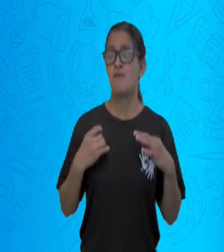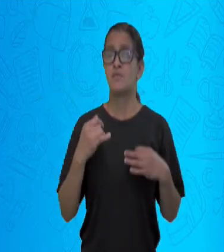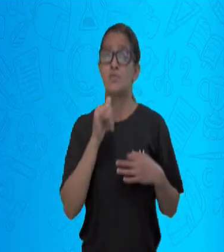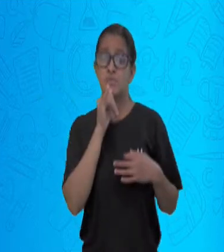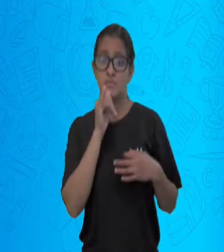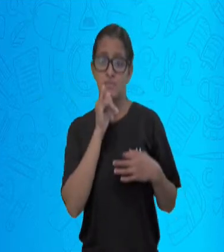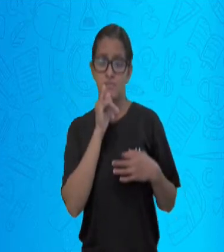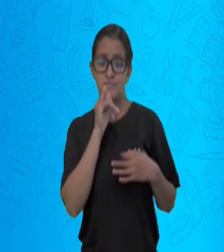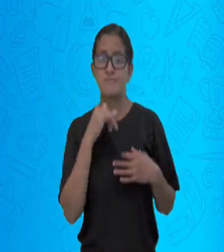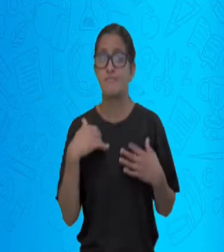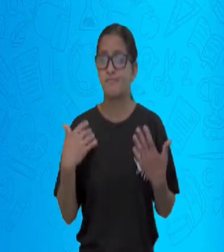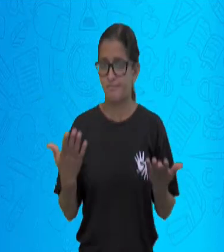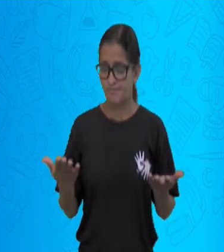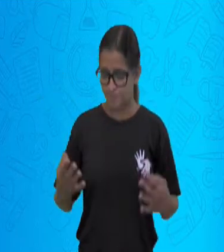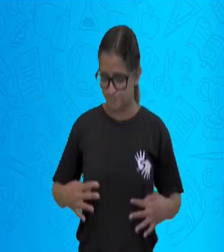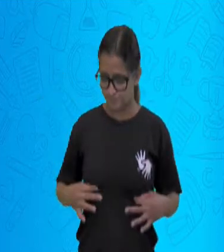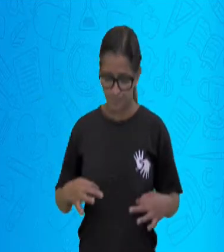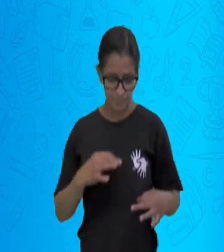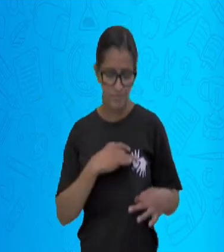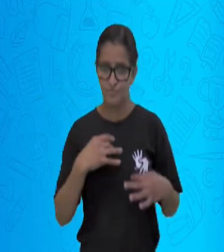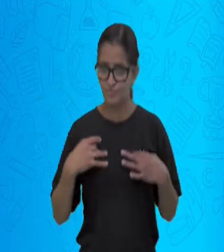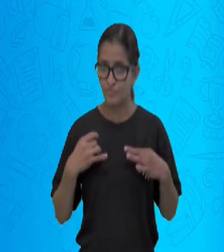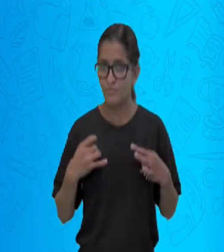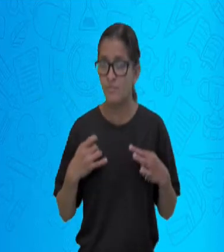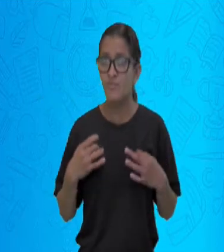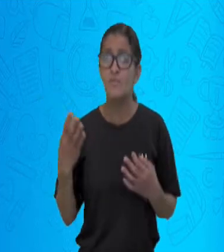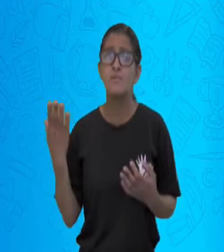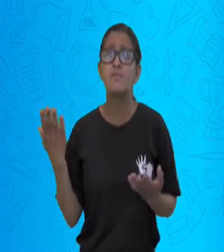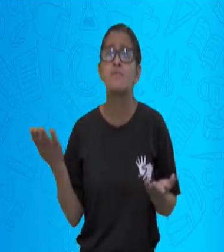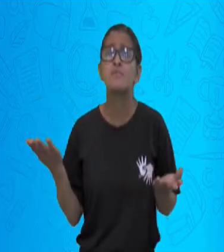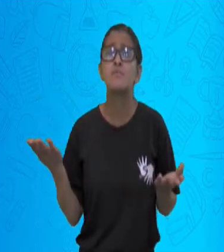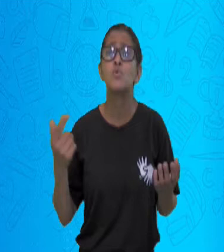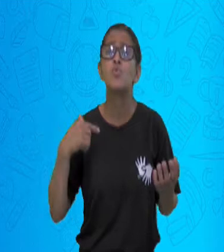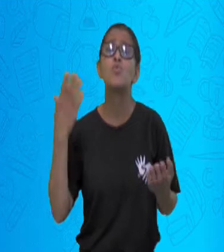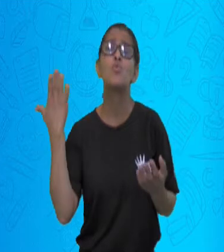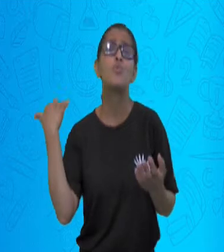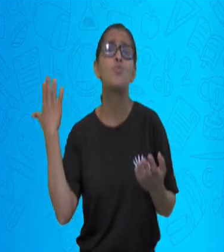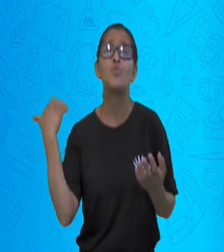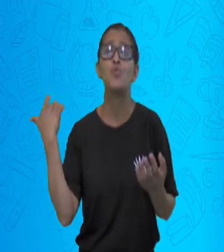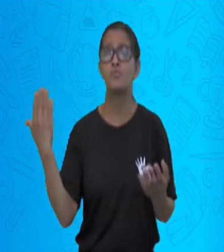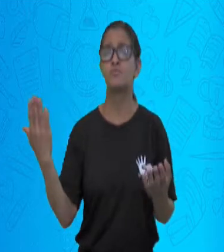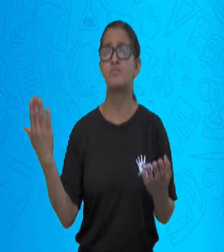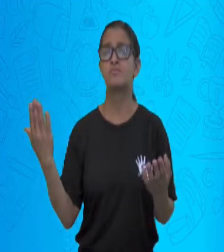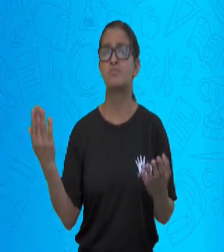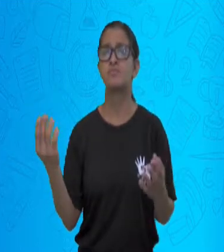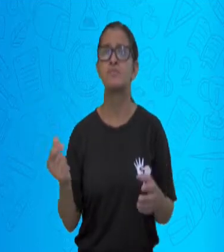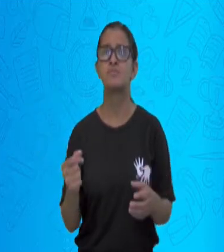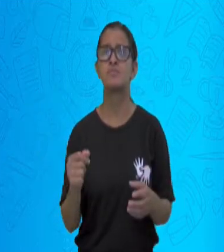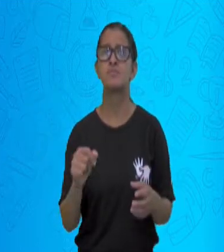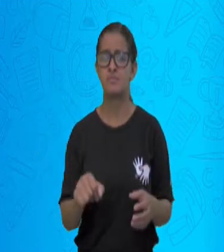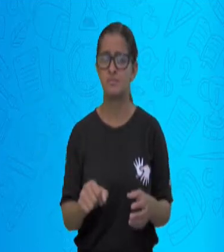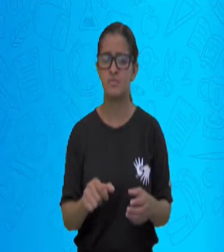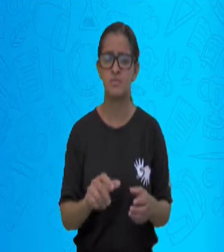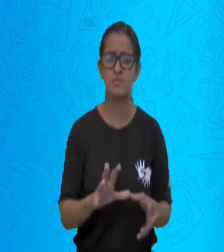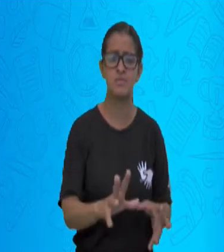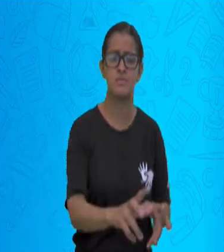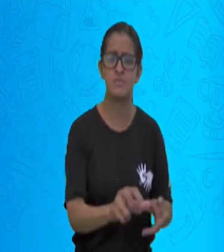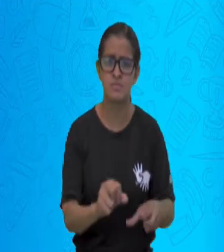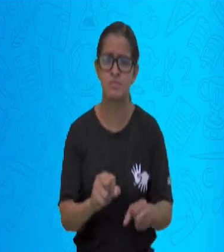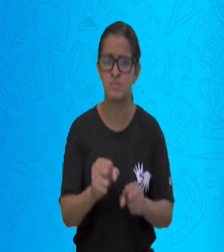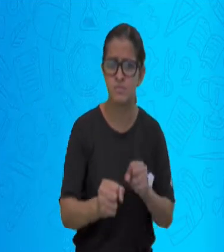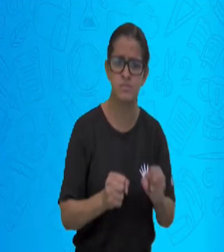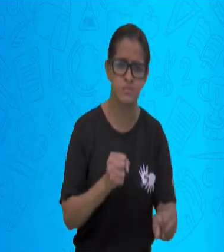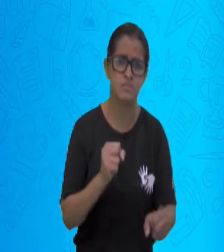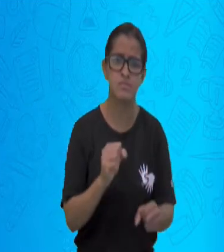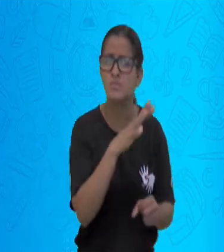vestimentas, né? Da pré-história, eles faziam, como é que eram as roupas deles? Eles caçavam animais, né? Dali eles